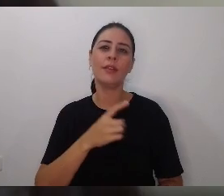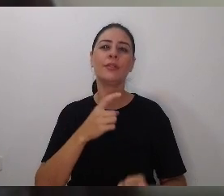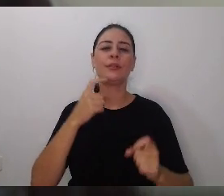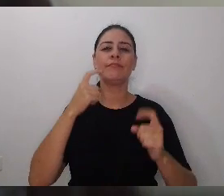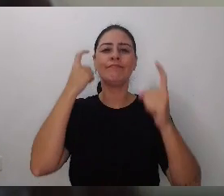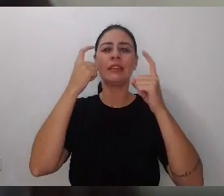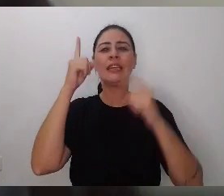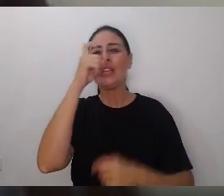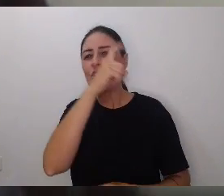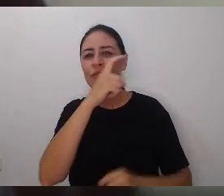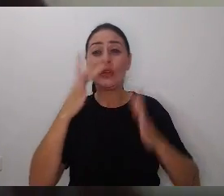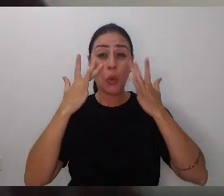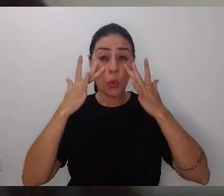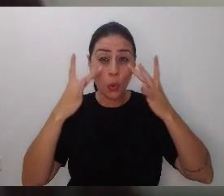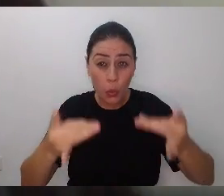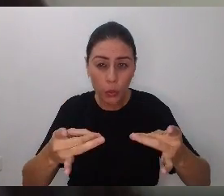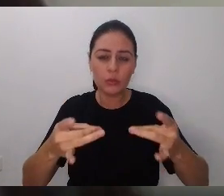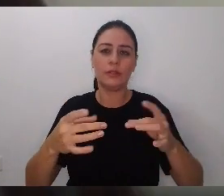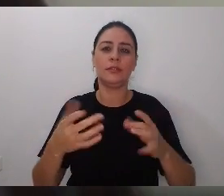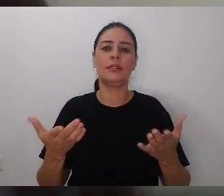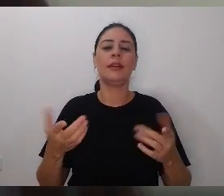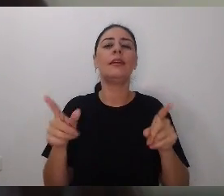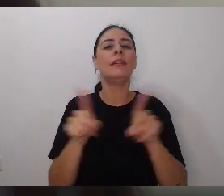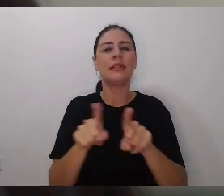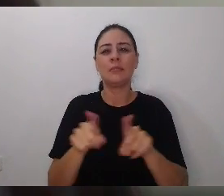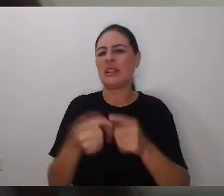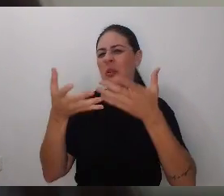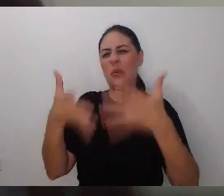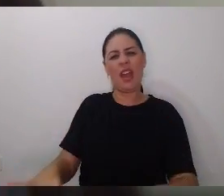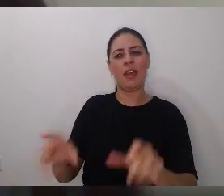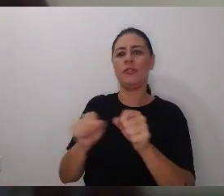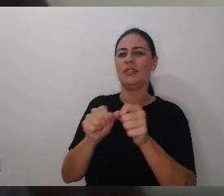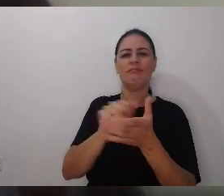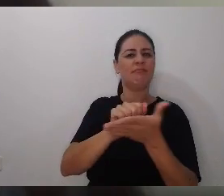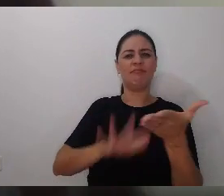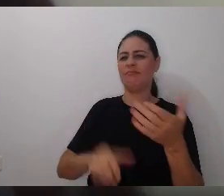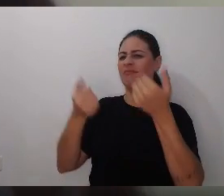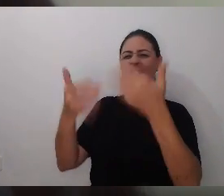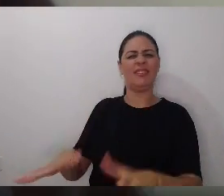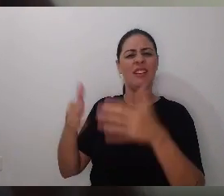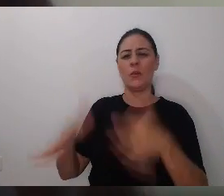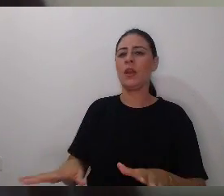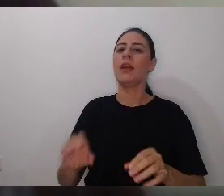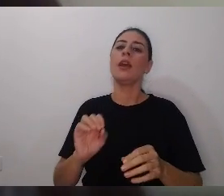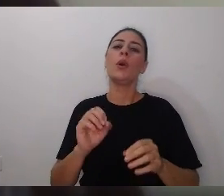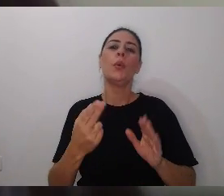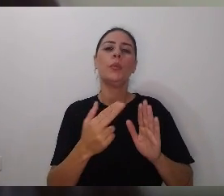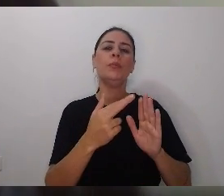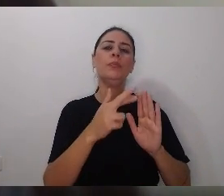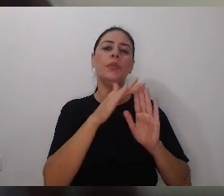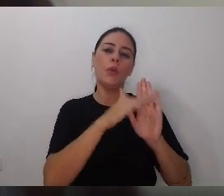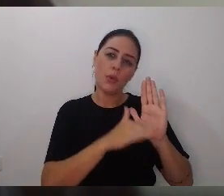ansiedade, medo, a dificuldade de se concentrar, agitação, recusa das atividades, às vezes